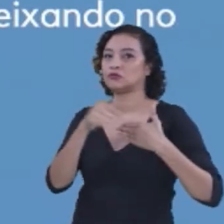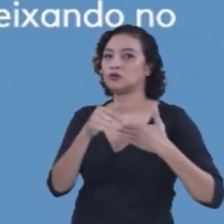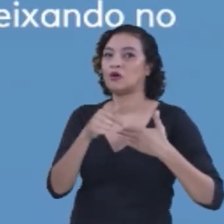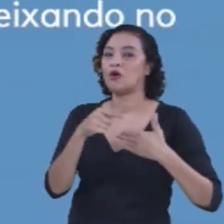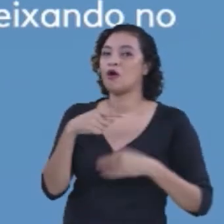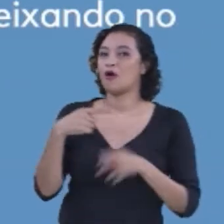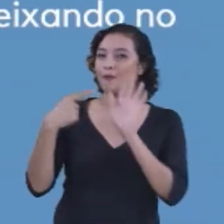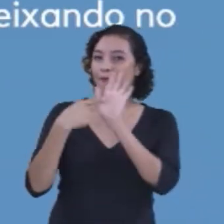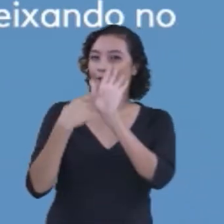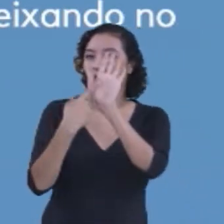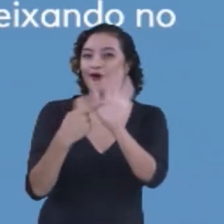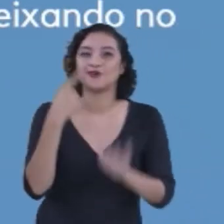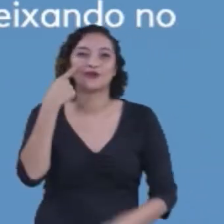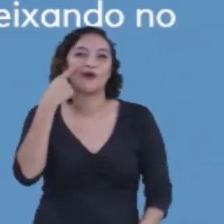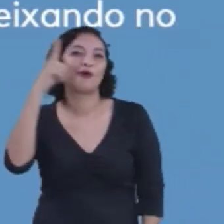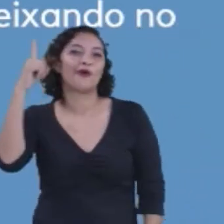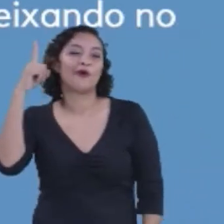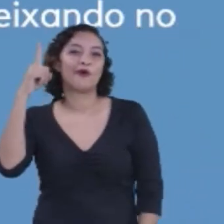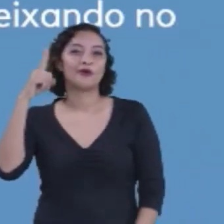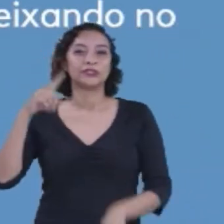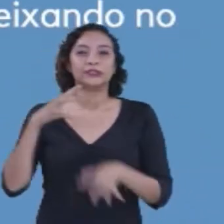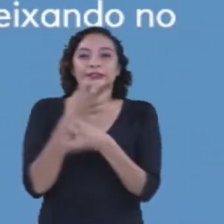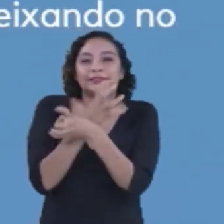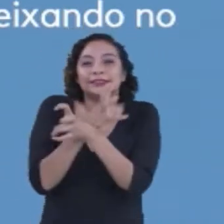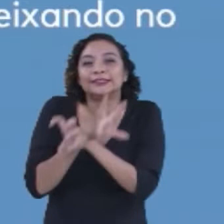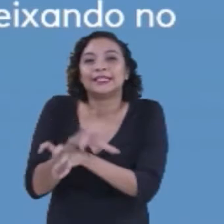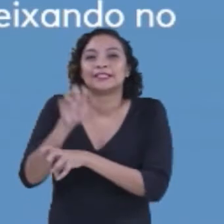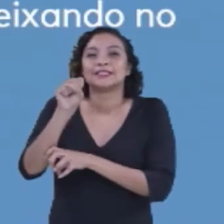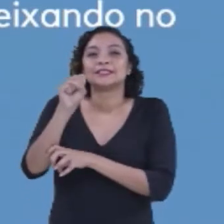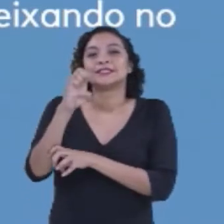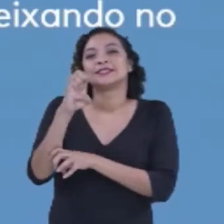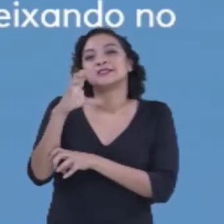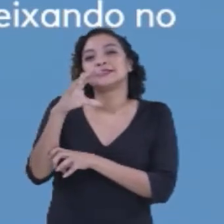de seca brava, terrível. Então ele observou